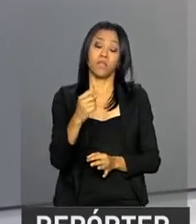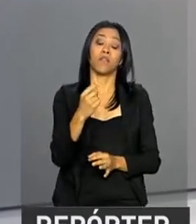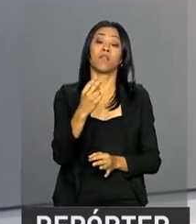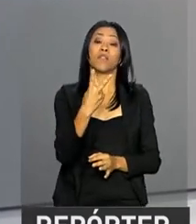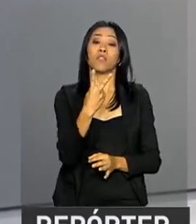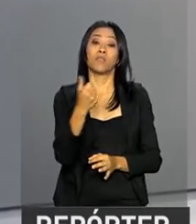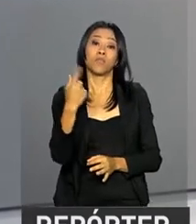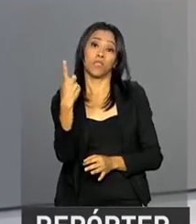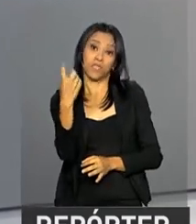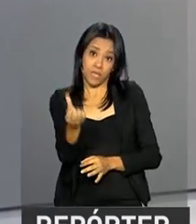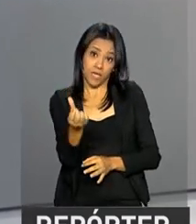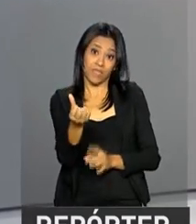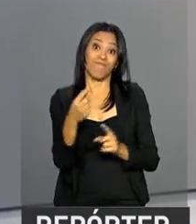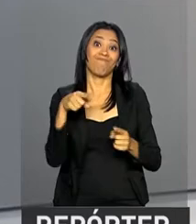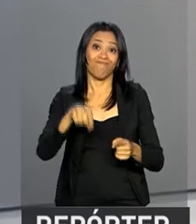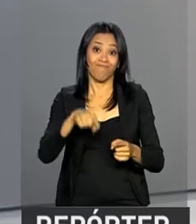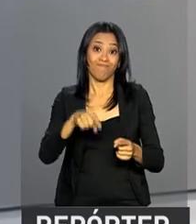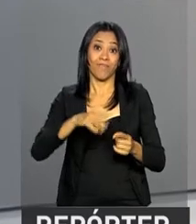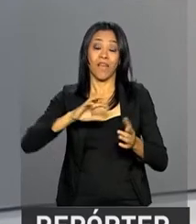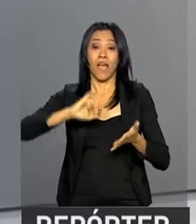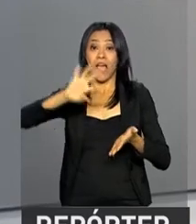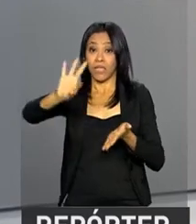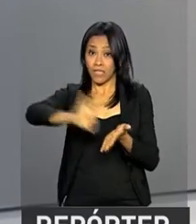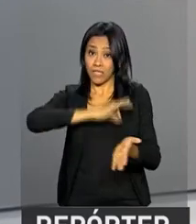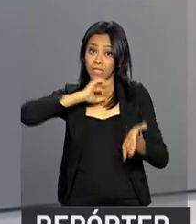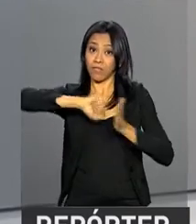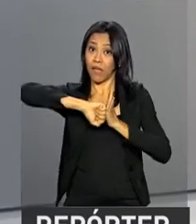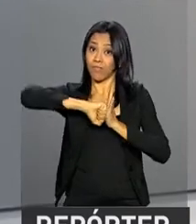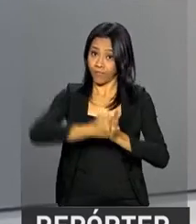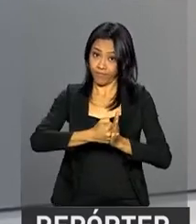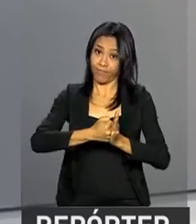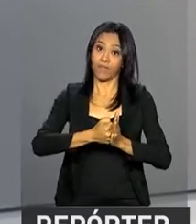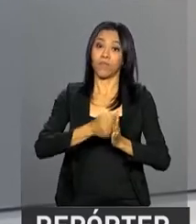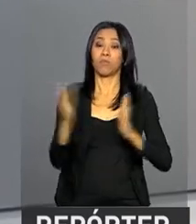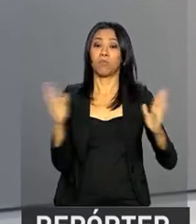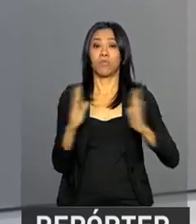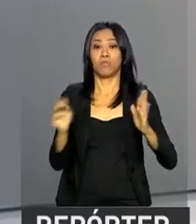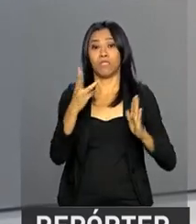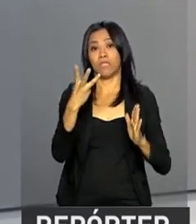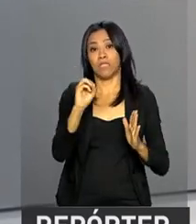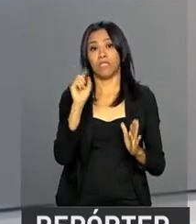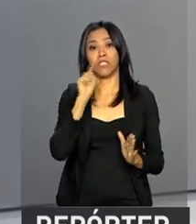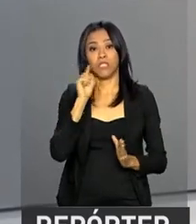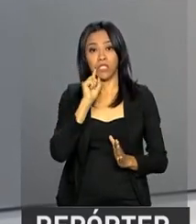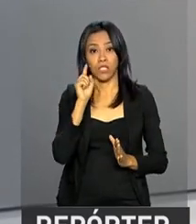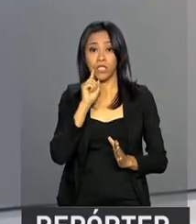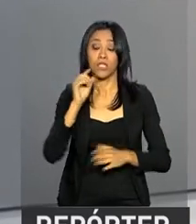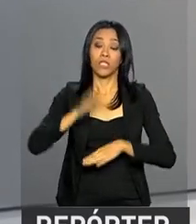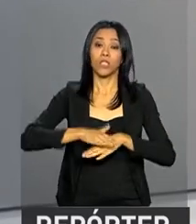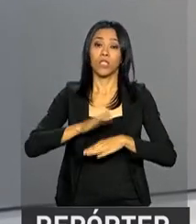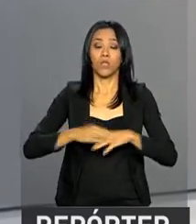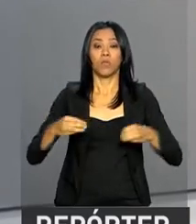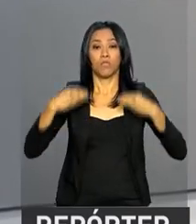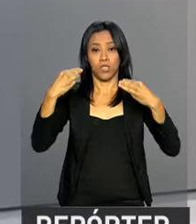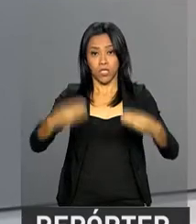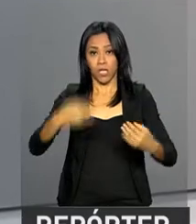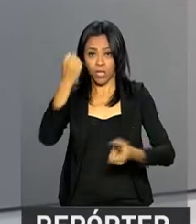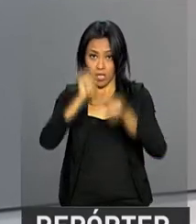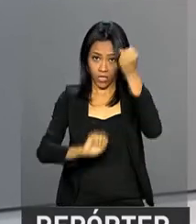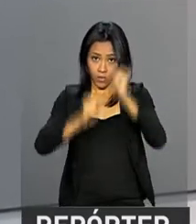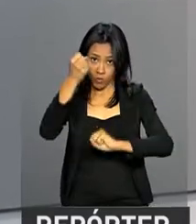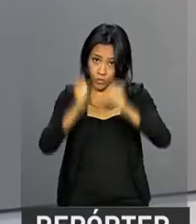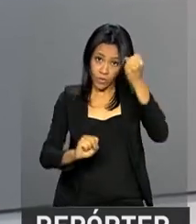estão com o cadastro nacional de pessoas jurídicas suspenso por 30 dias segundo o ministério da indústria e comércio exterior e